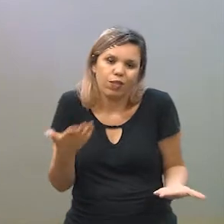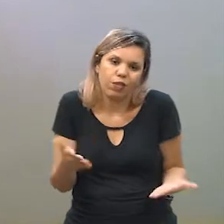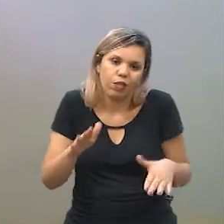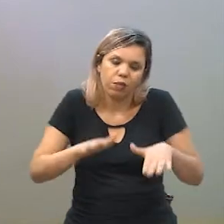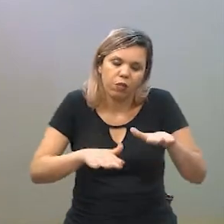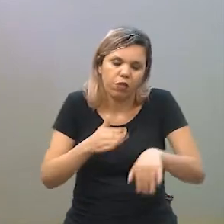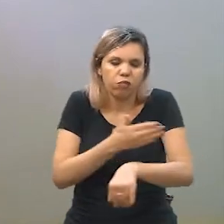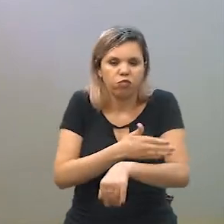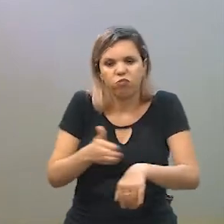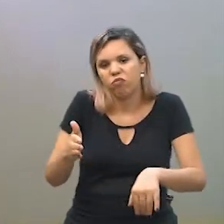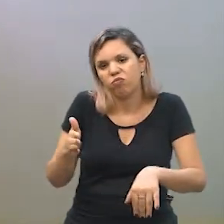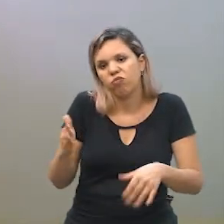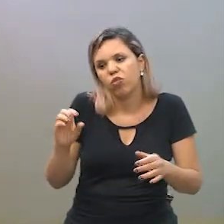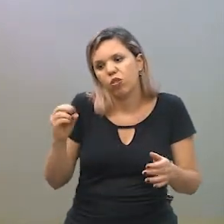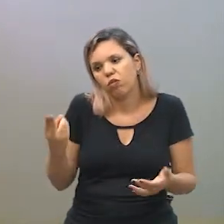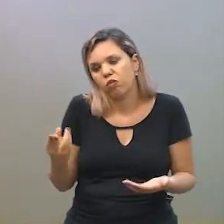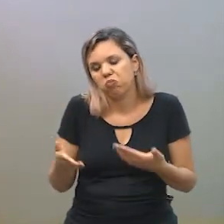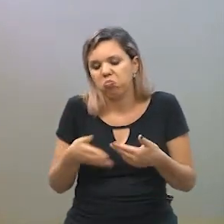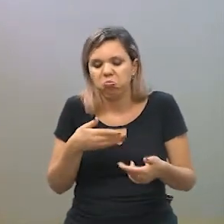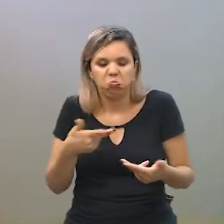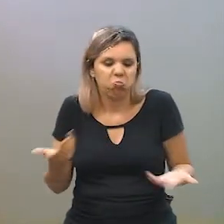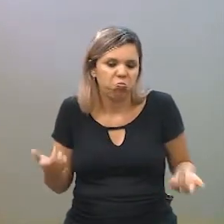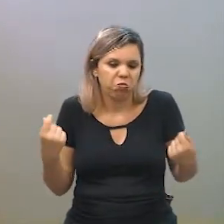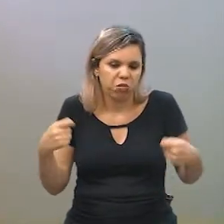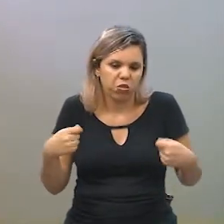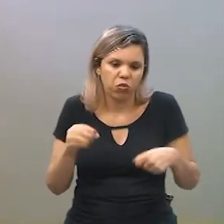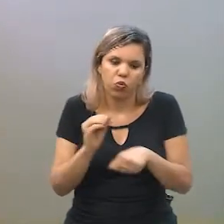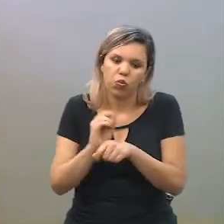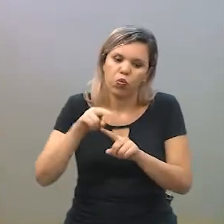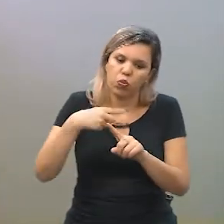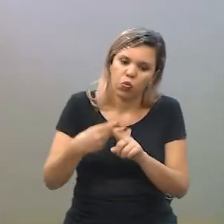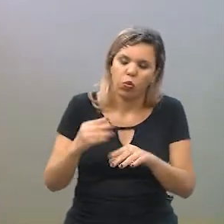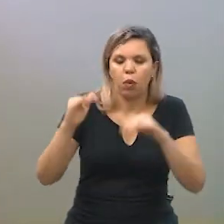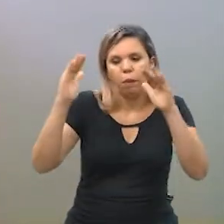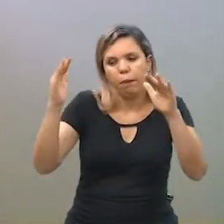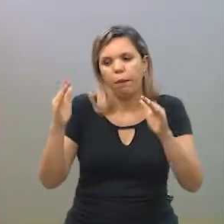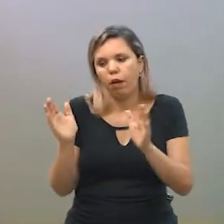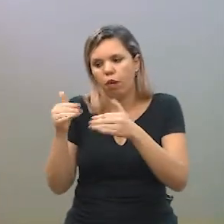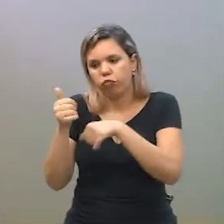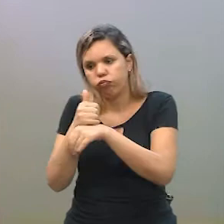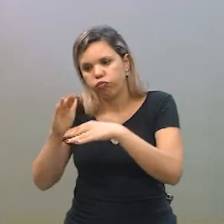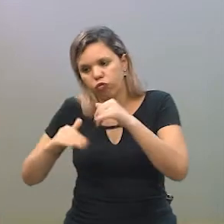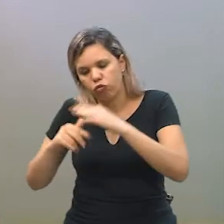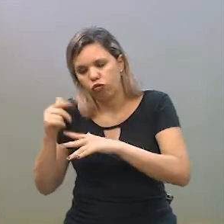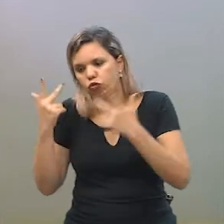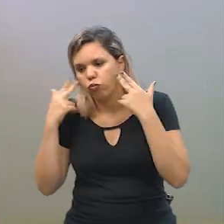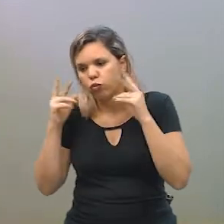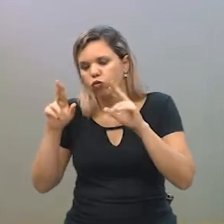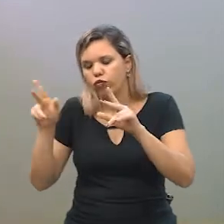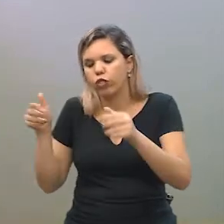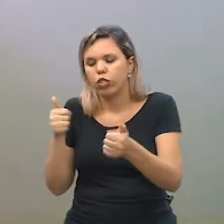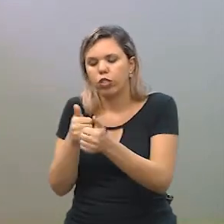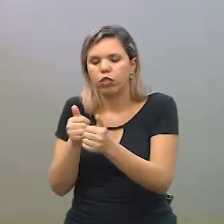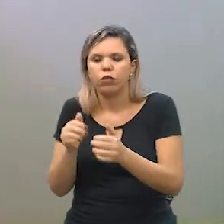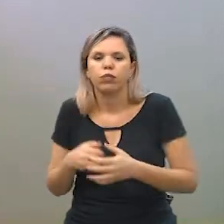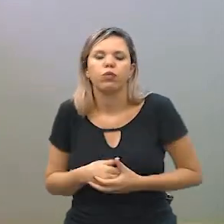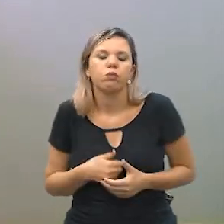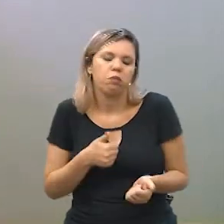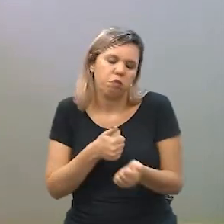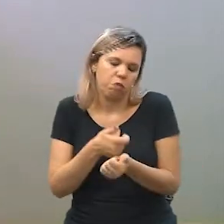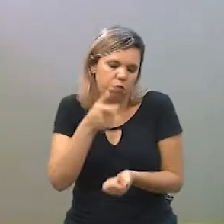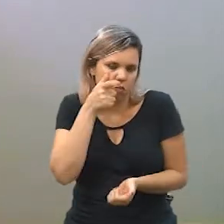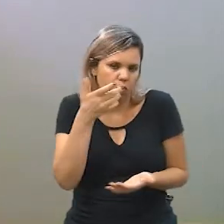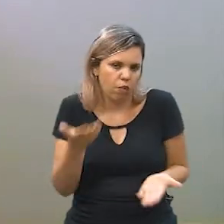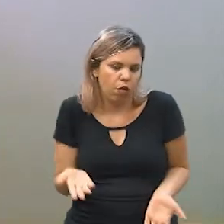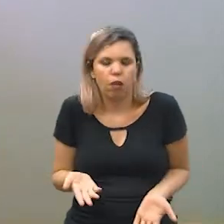risco habitual, ou se é uma paciente que precisa de um cuidado num centro especializado, um cuidado mais de perto. Então, assim,